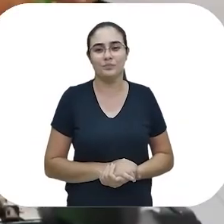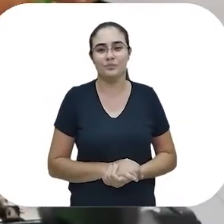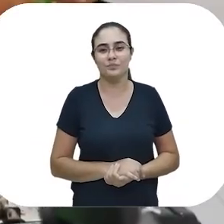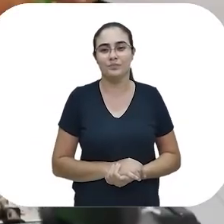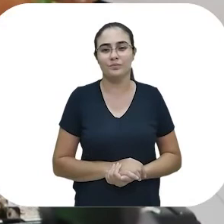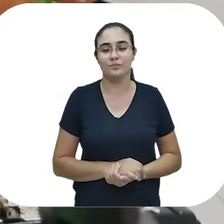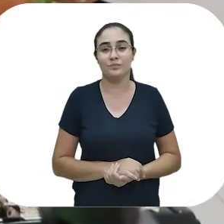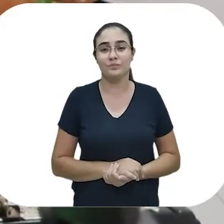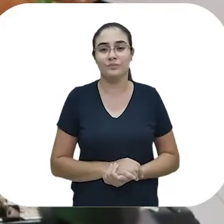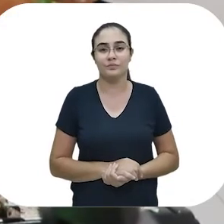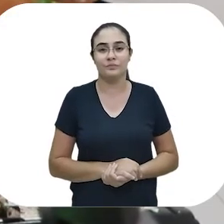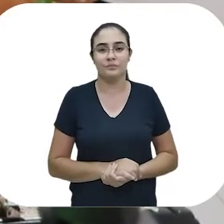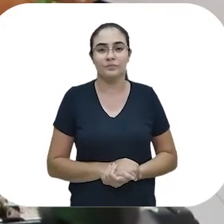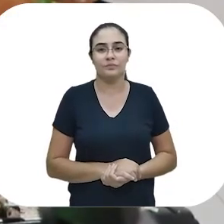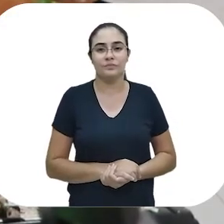O íntima,